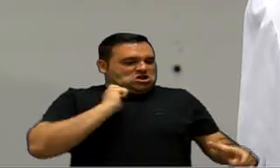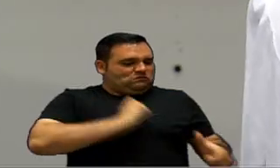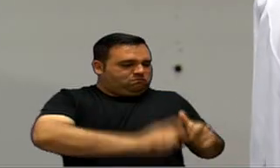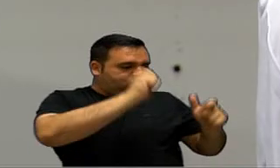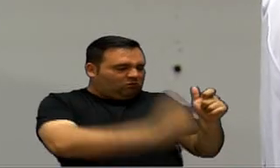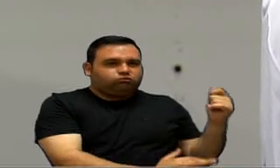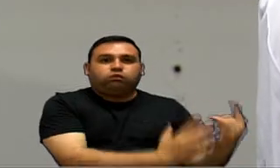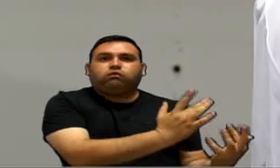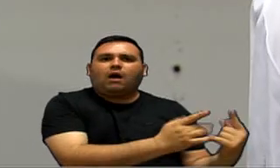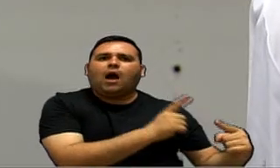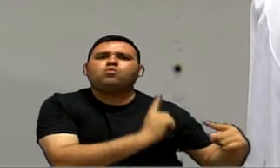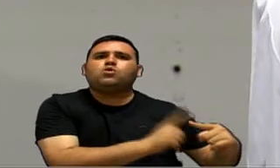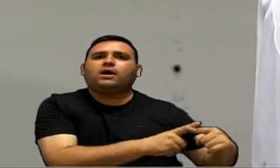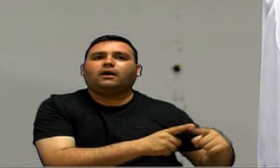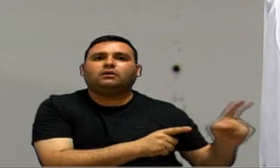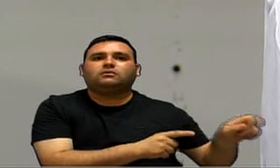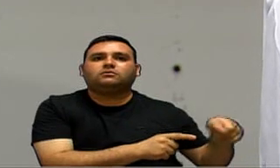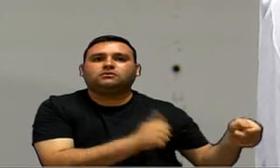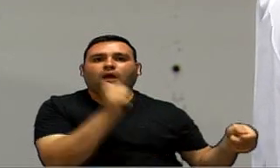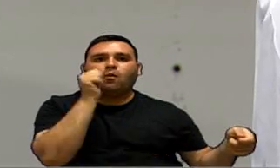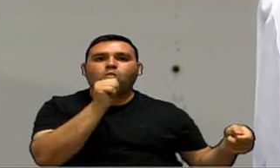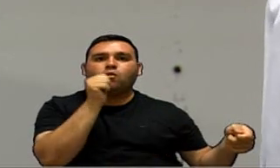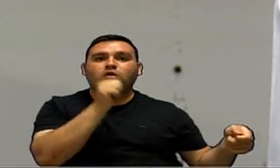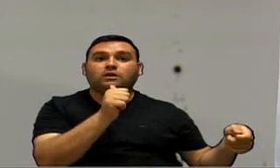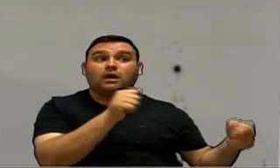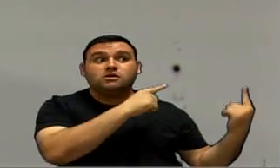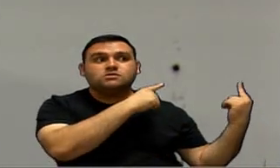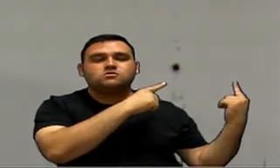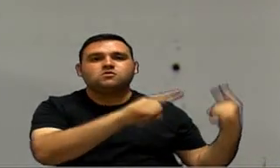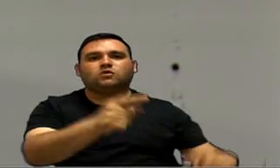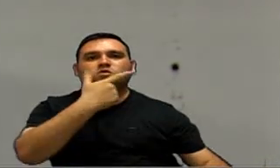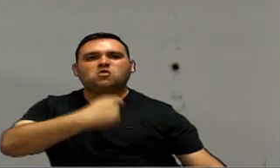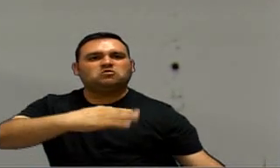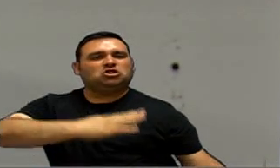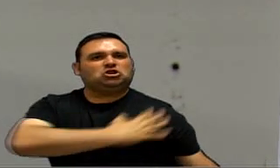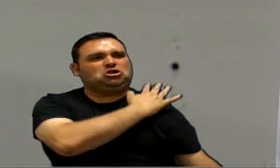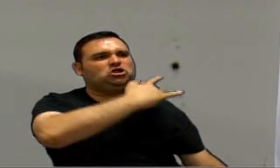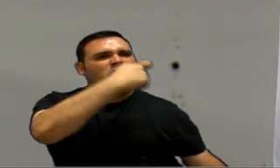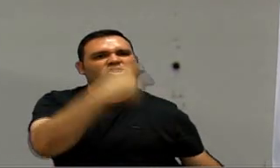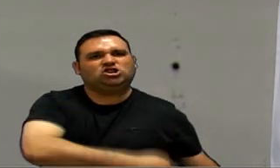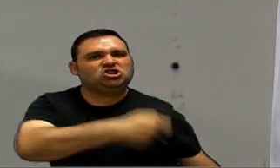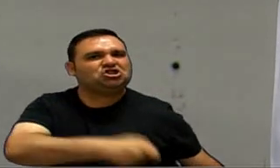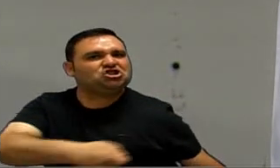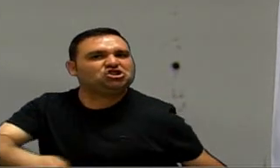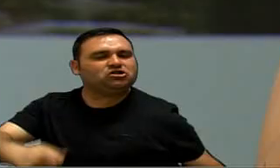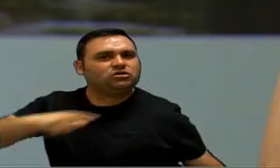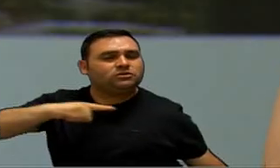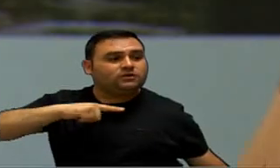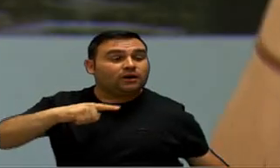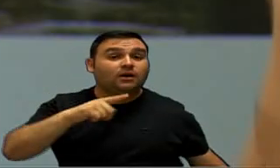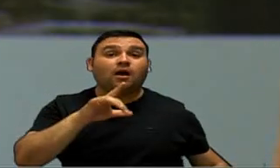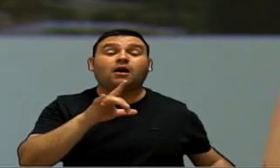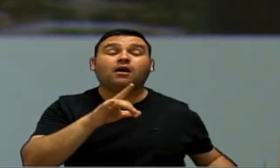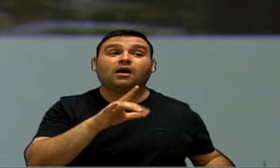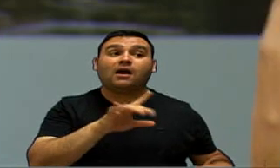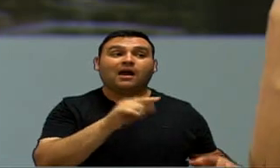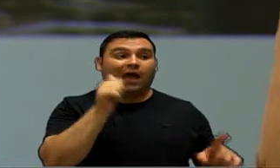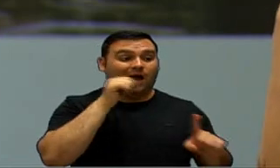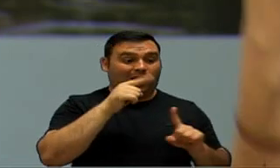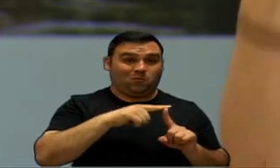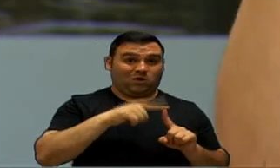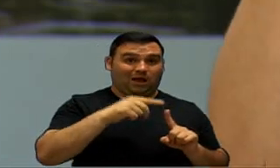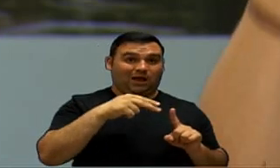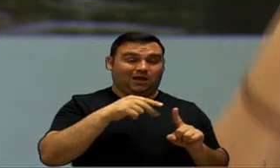elas serem mulher e delas lutarem contra um ditador que não, e ela só sofreu isso porque ela não